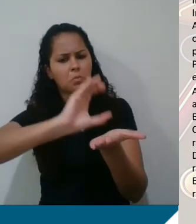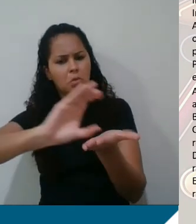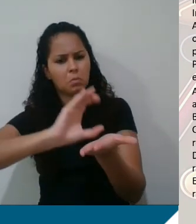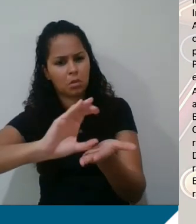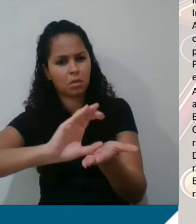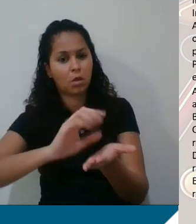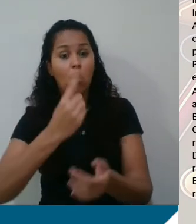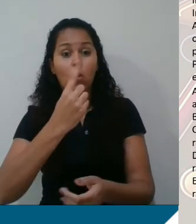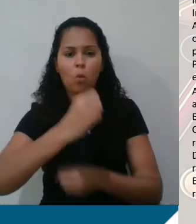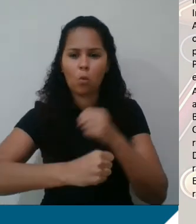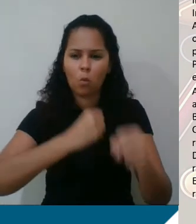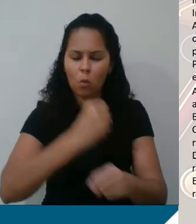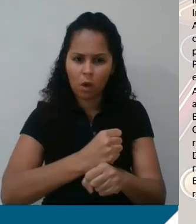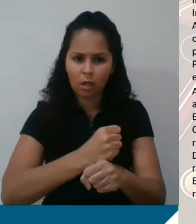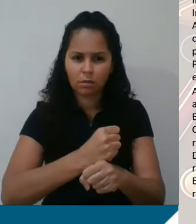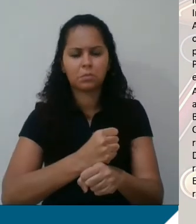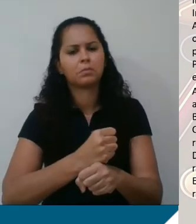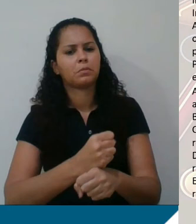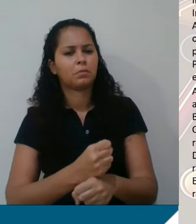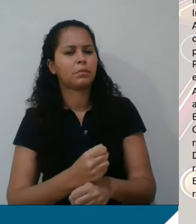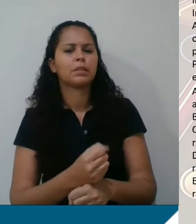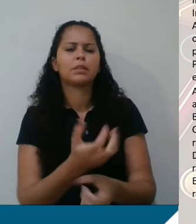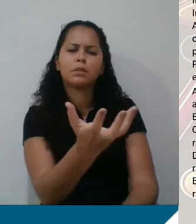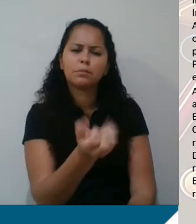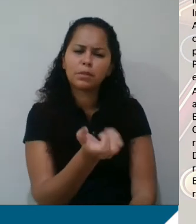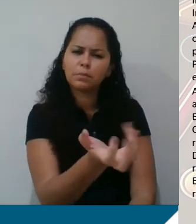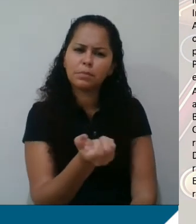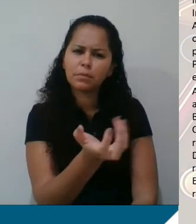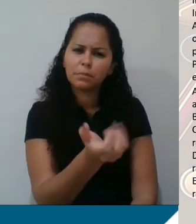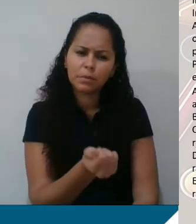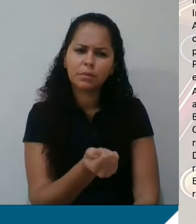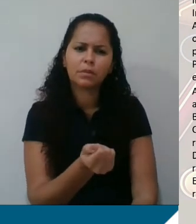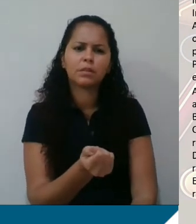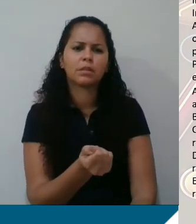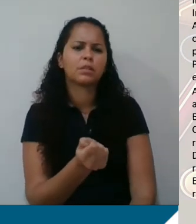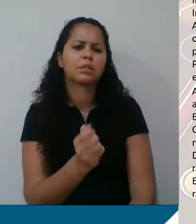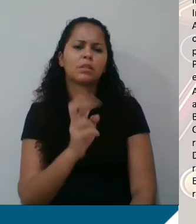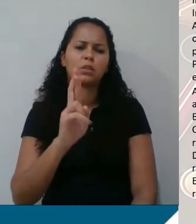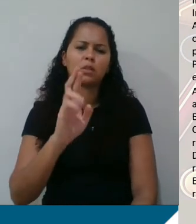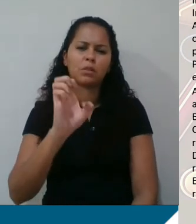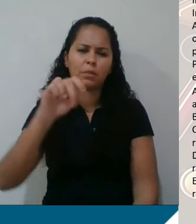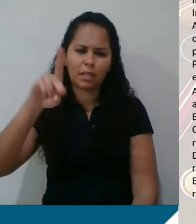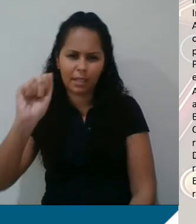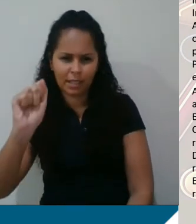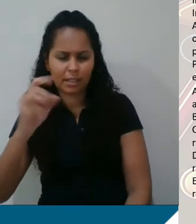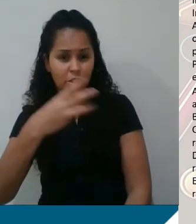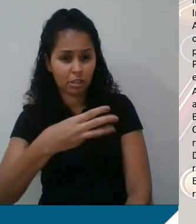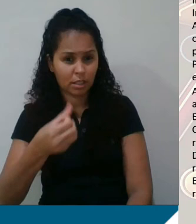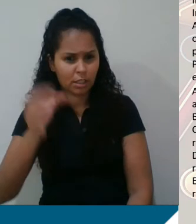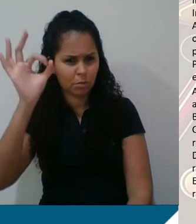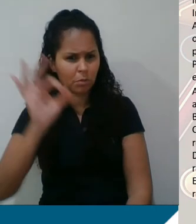dinheiro, ele não pode ser mexido e após 1 ano ele retira esse dinheiro com uma rentabilidade